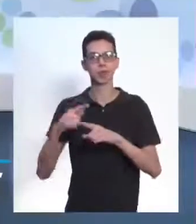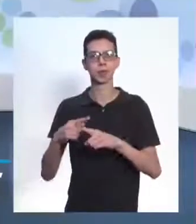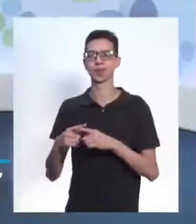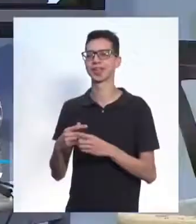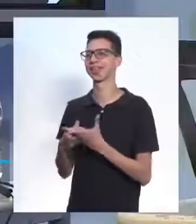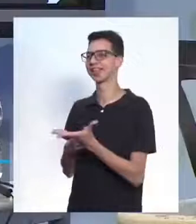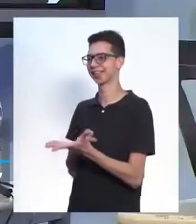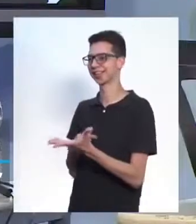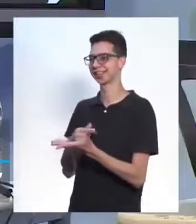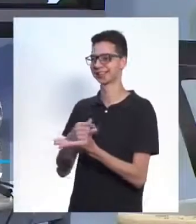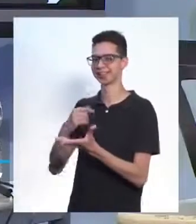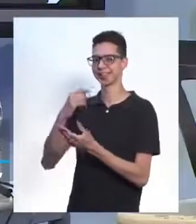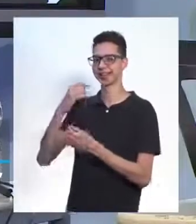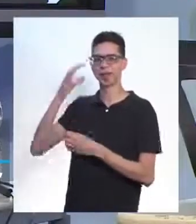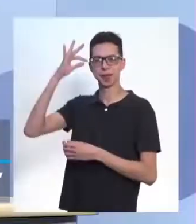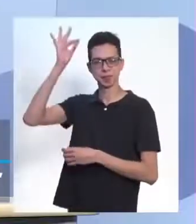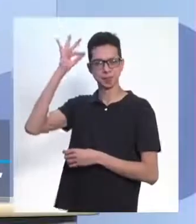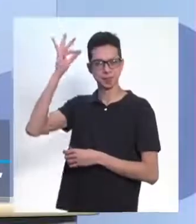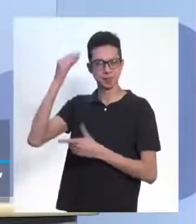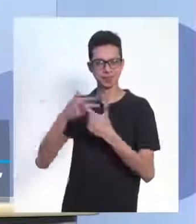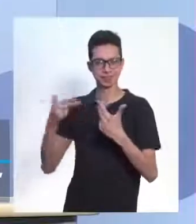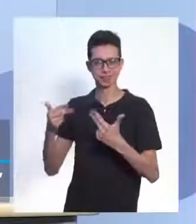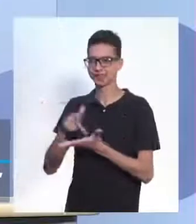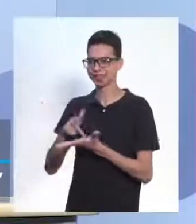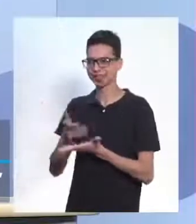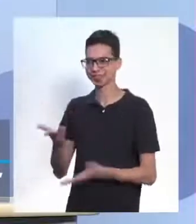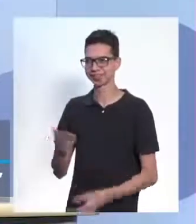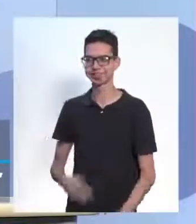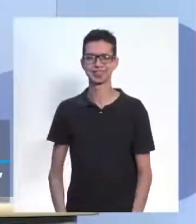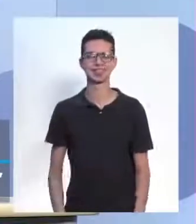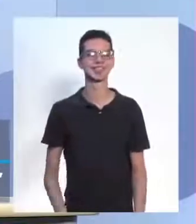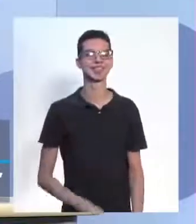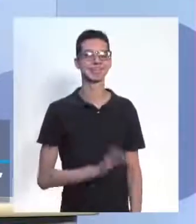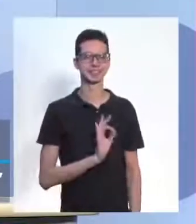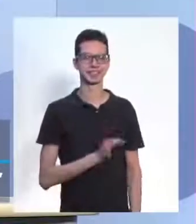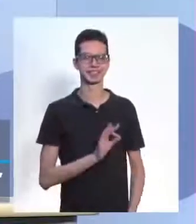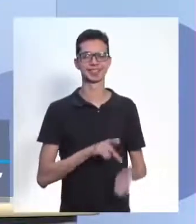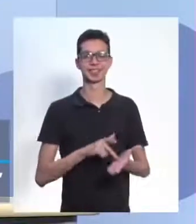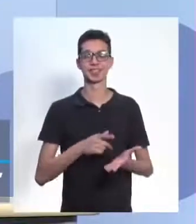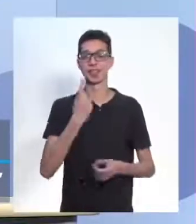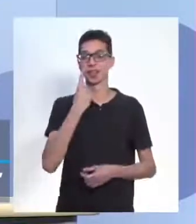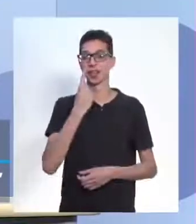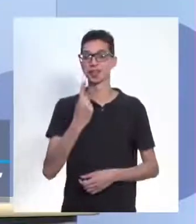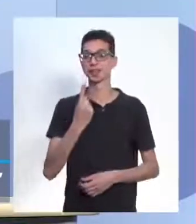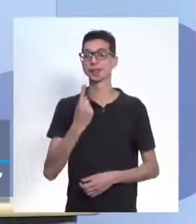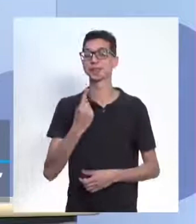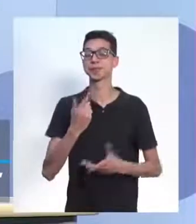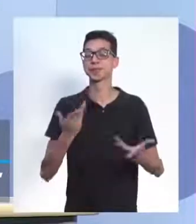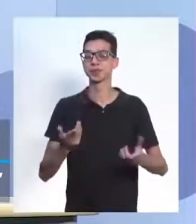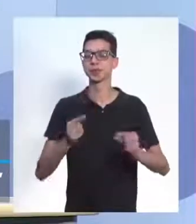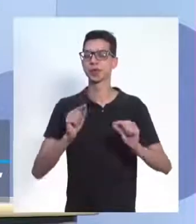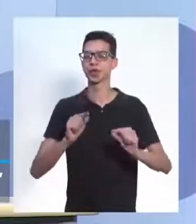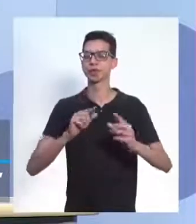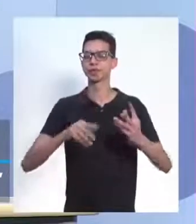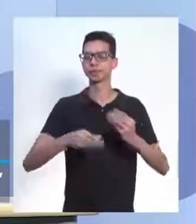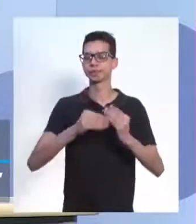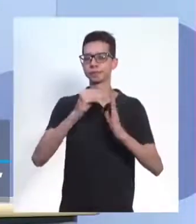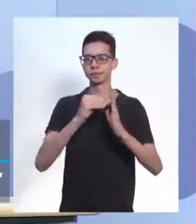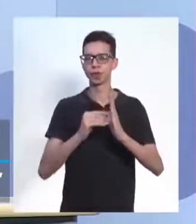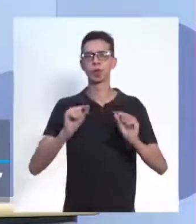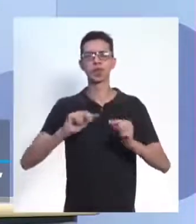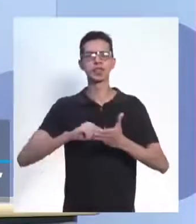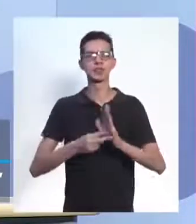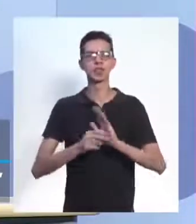Deia? Ah, é verdade. É. Olha só, a gente fez aqui uma boa acolhida para falar o que é ser